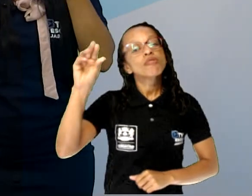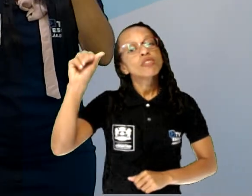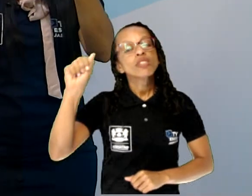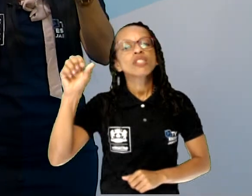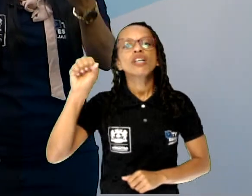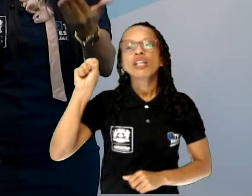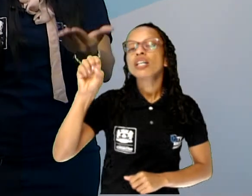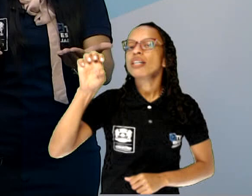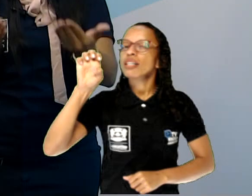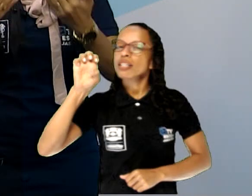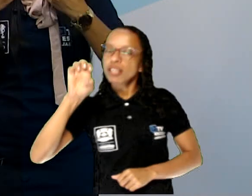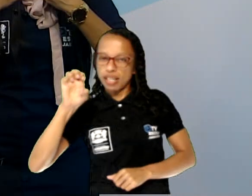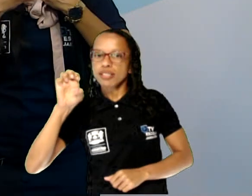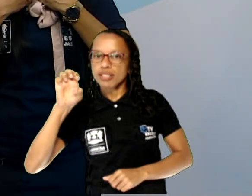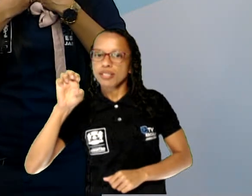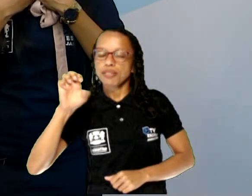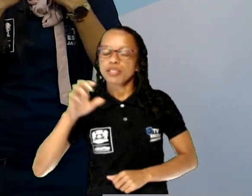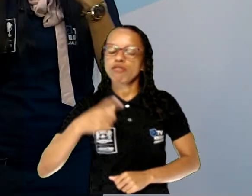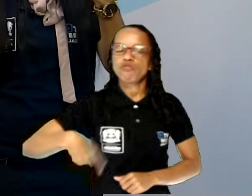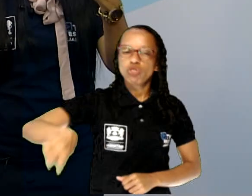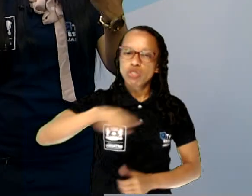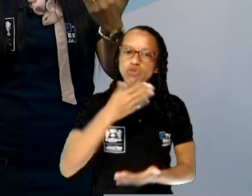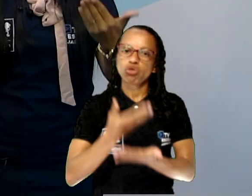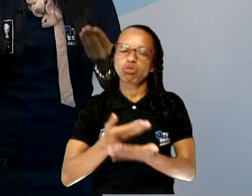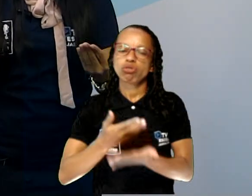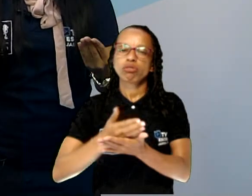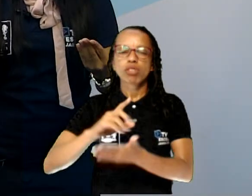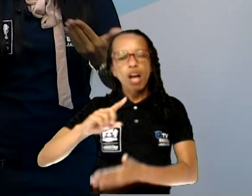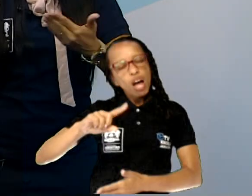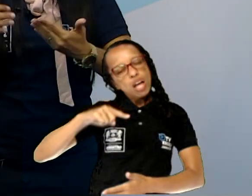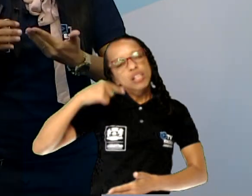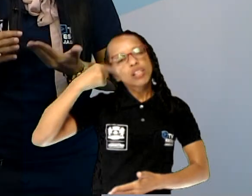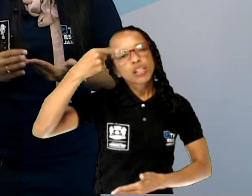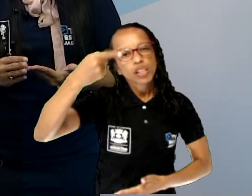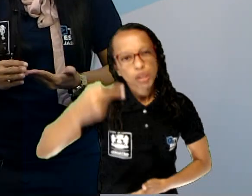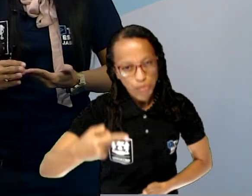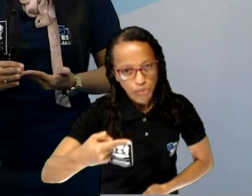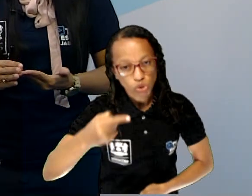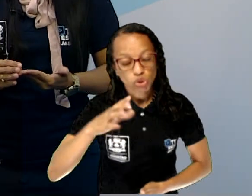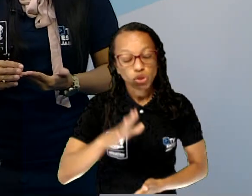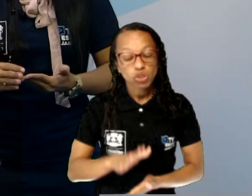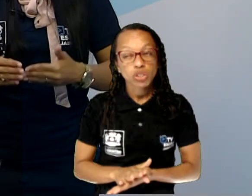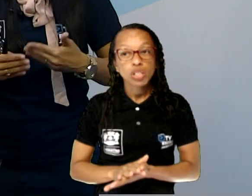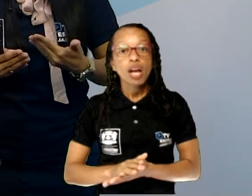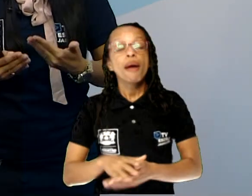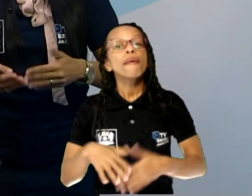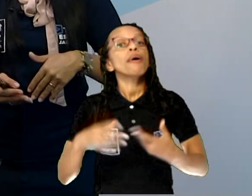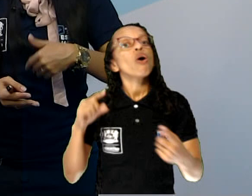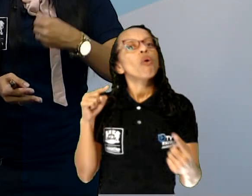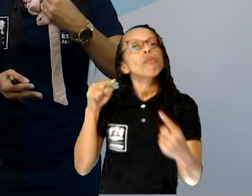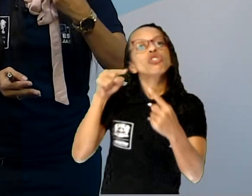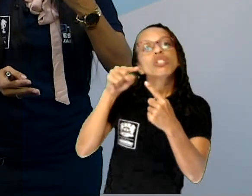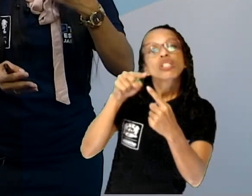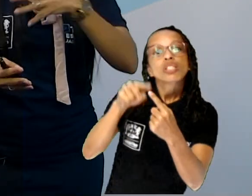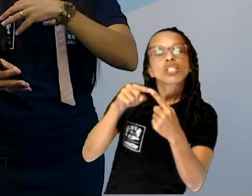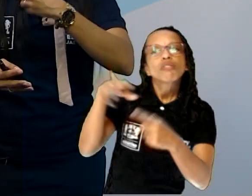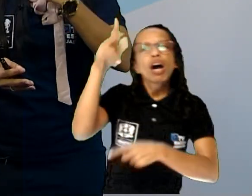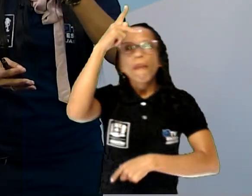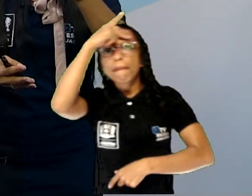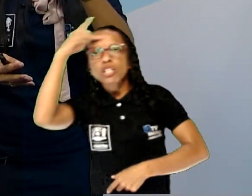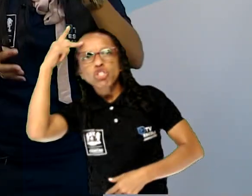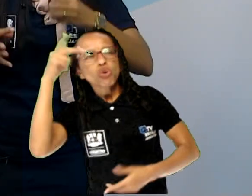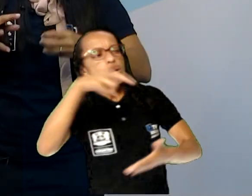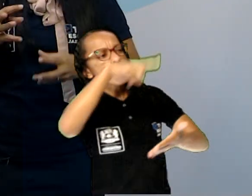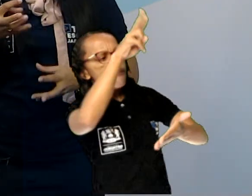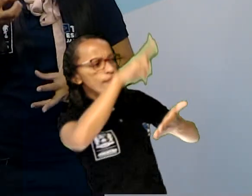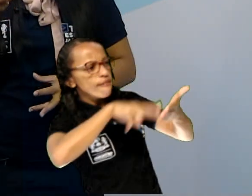a pessoa que esteja lendo o meu texto compreenda onde eu vou falar aquela palavra na hora da leitura. Com mais